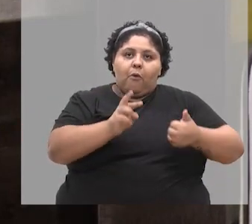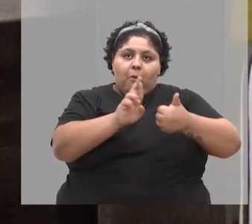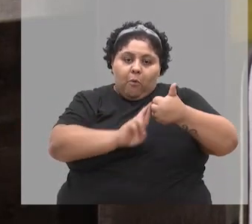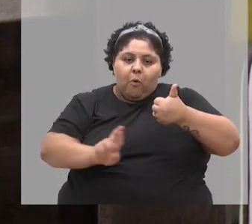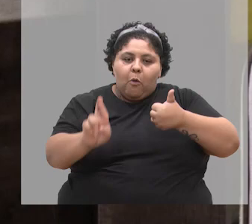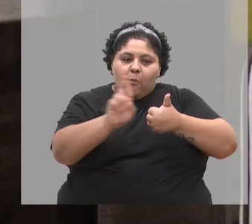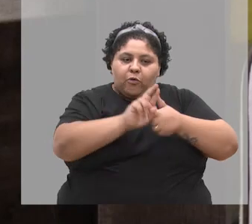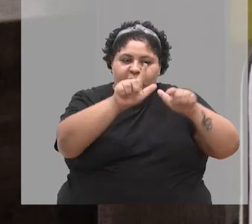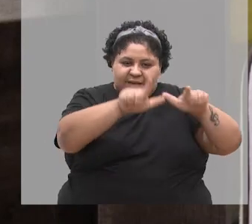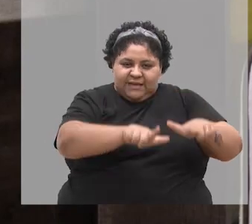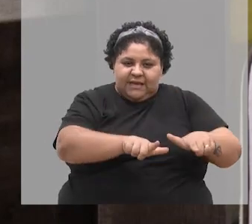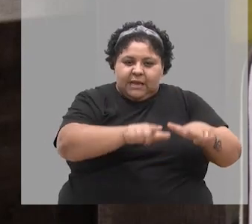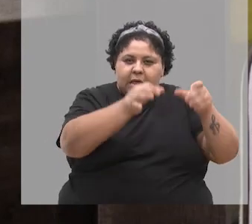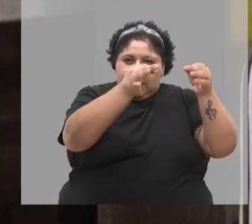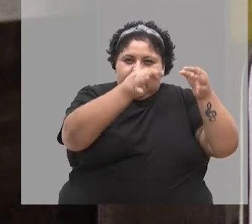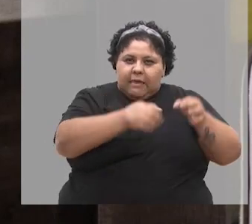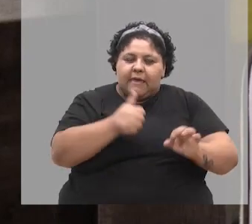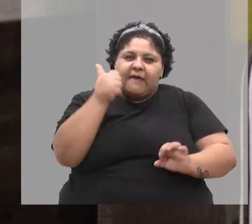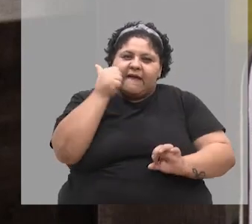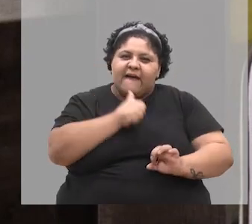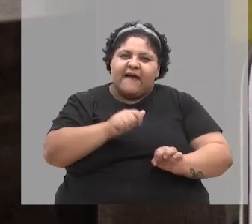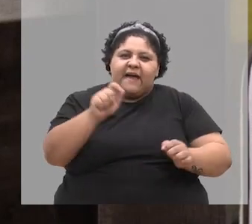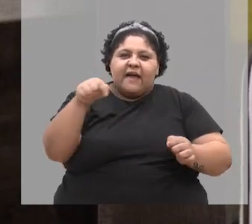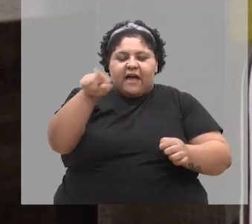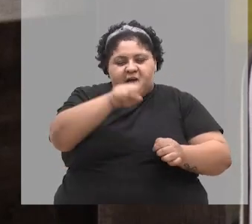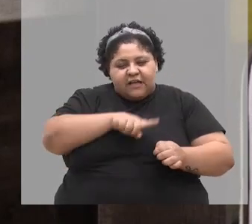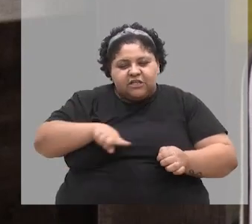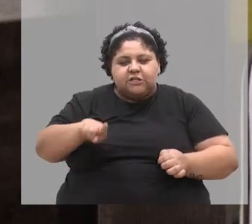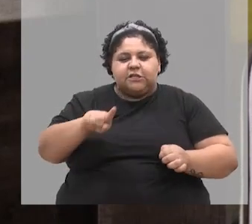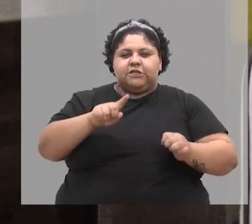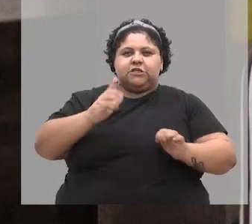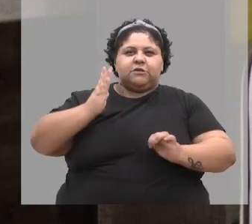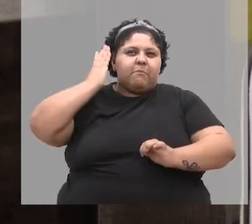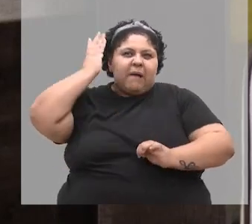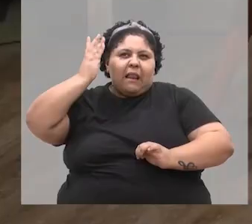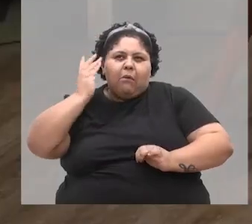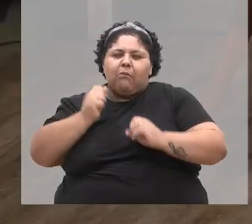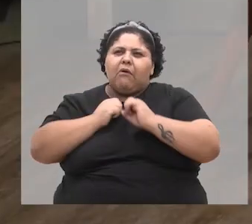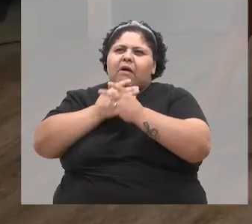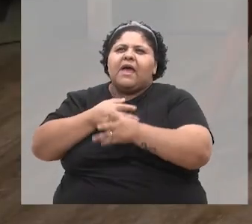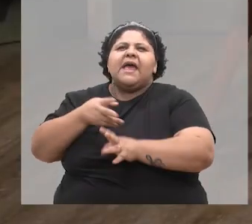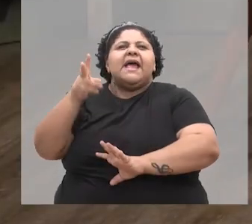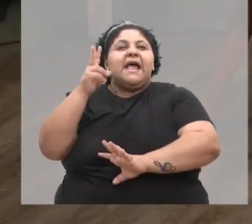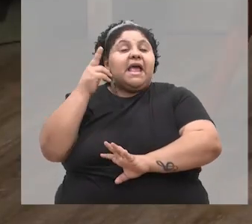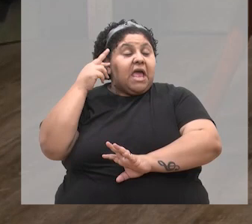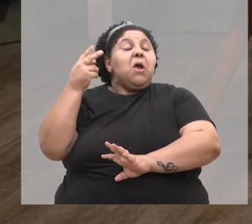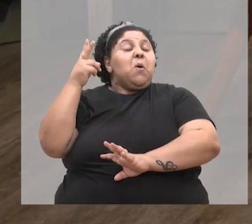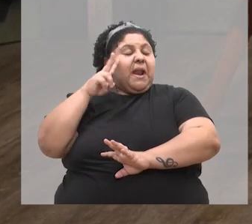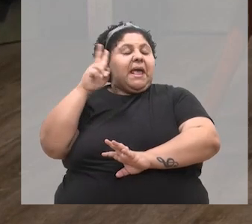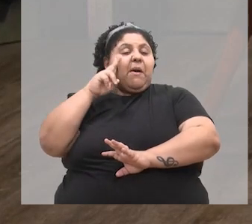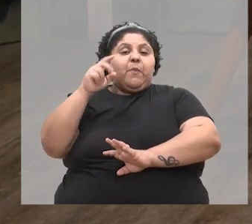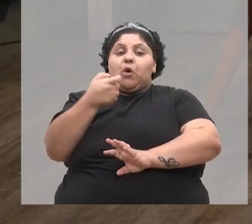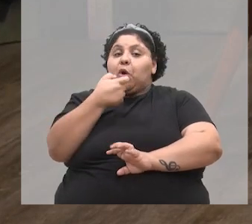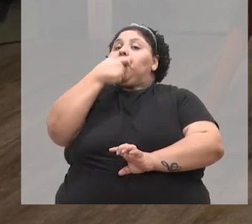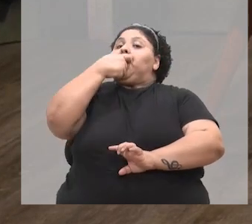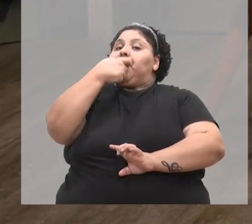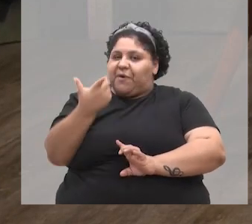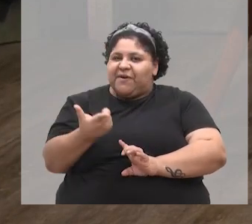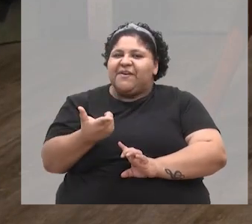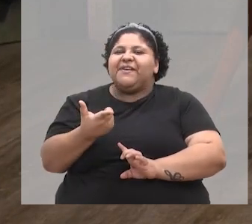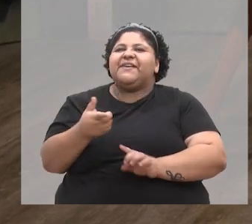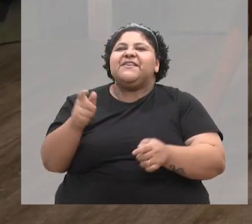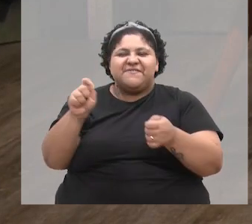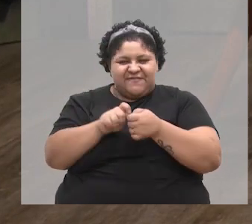da Procuradoria Especial da Mulher, a gente fez uma série de ações, levando palestras, eu lembro informações. Do Apito. A gente